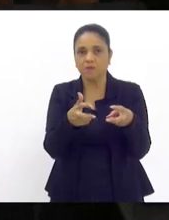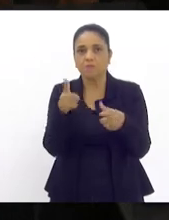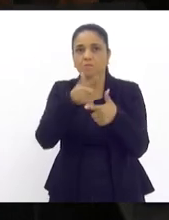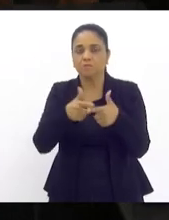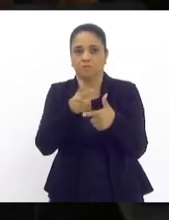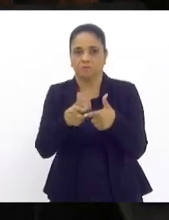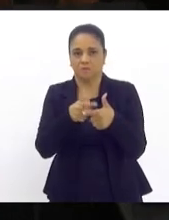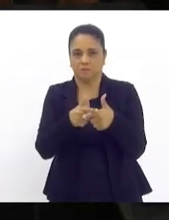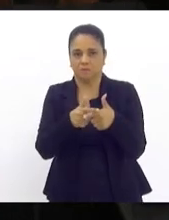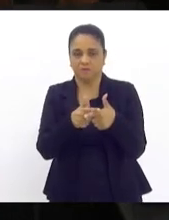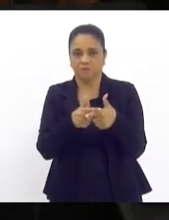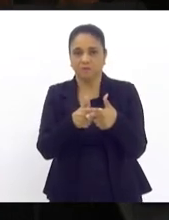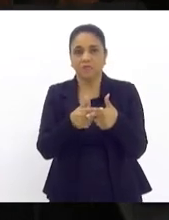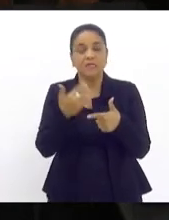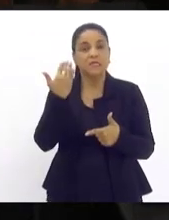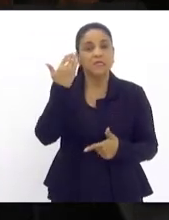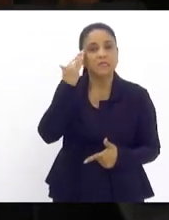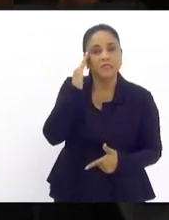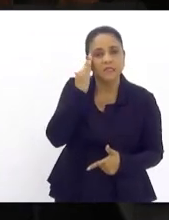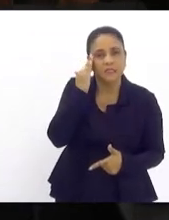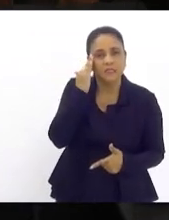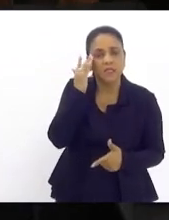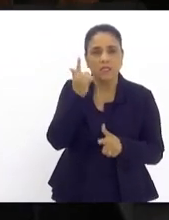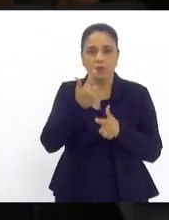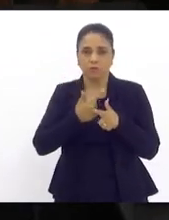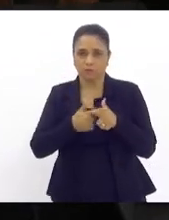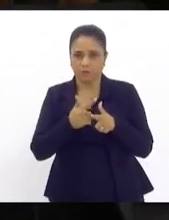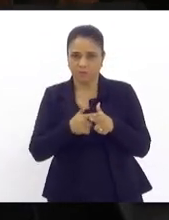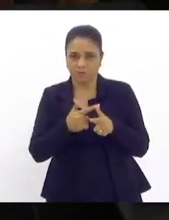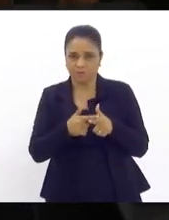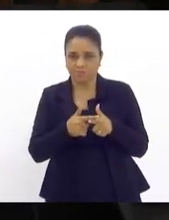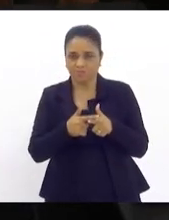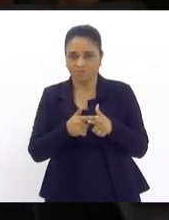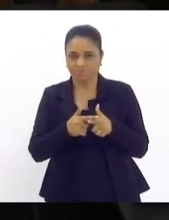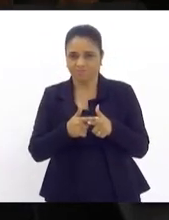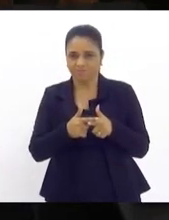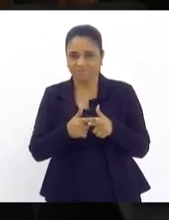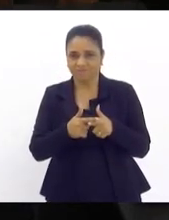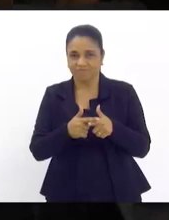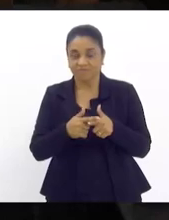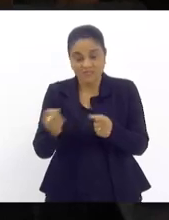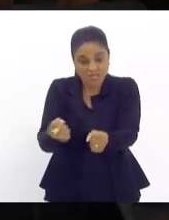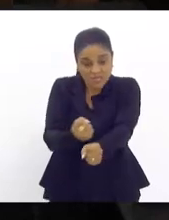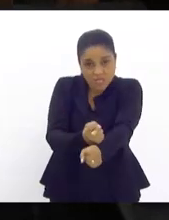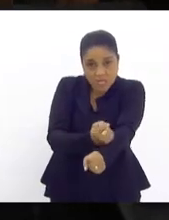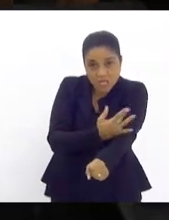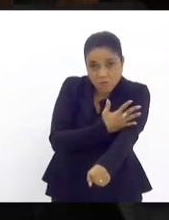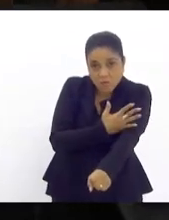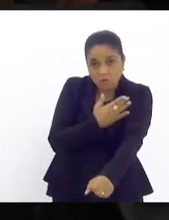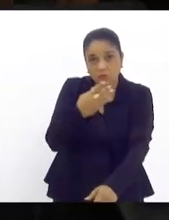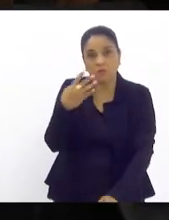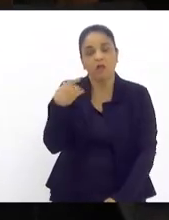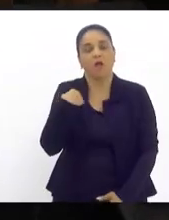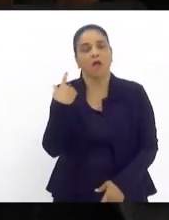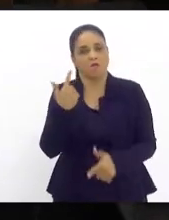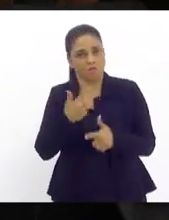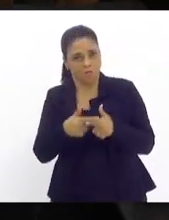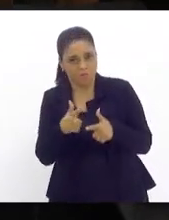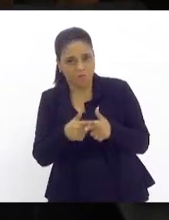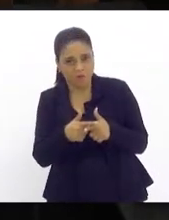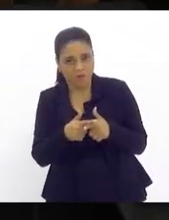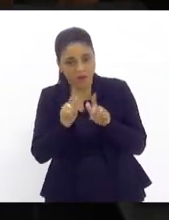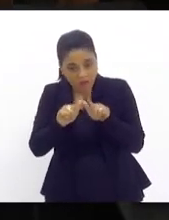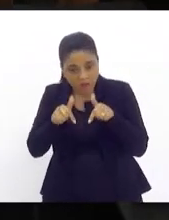problema, entender o problema, se emocionar com o mesmo e agir,